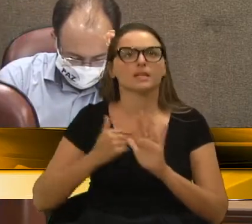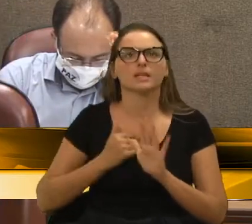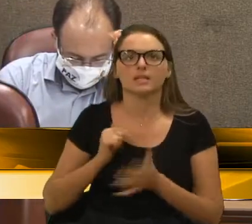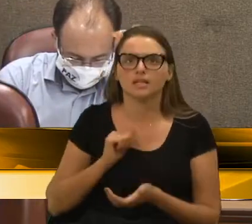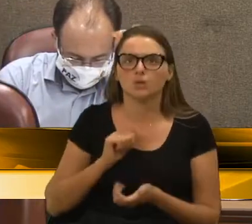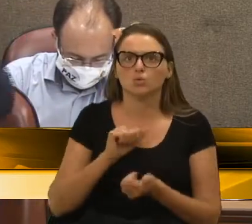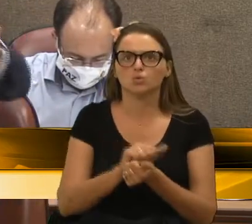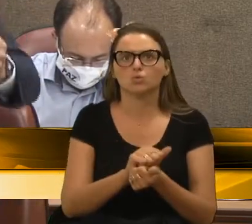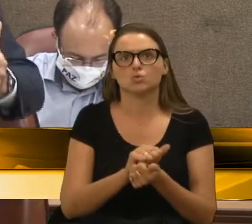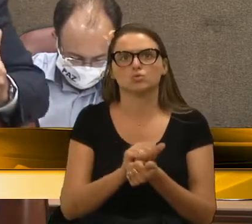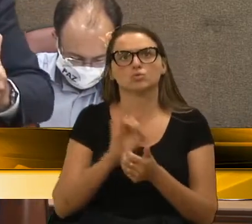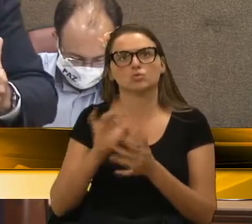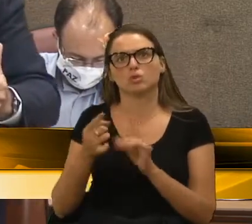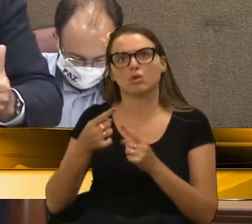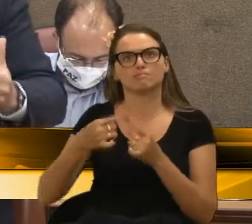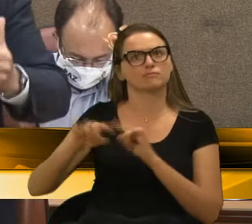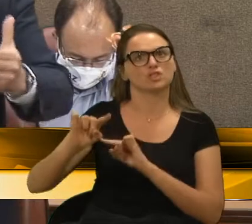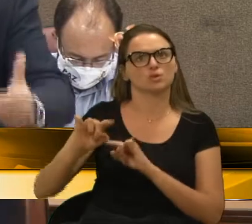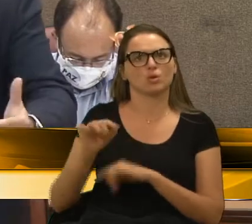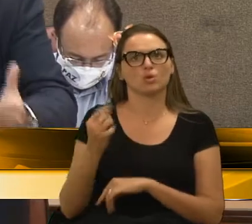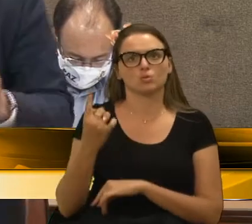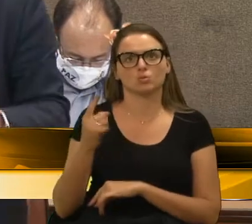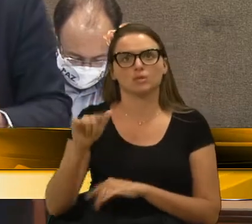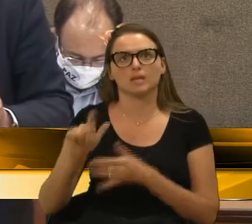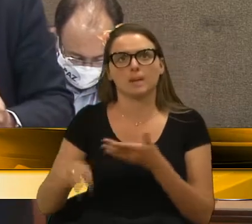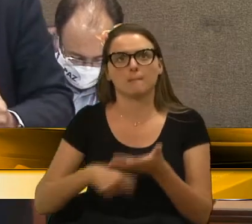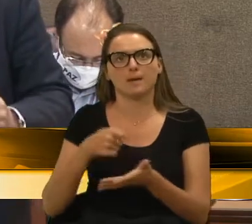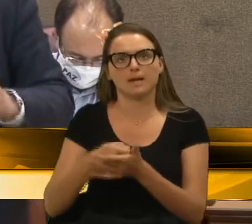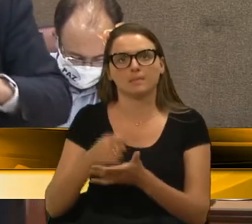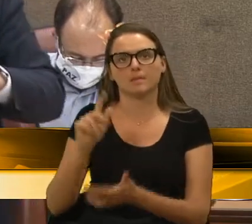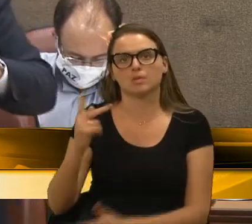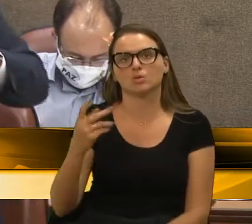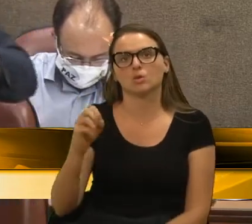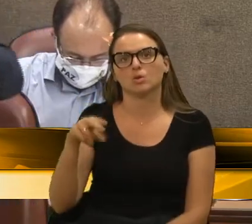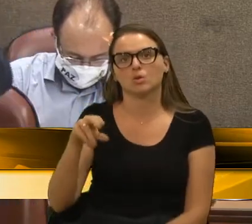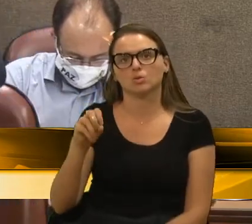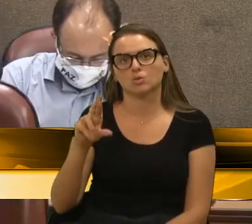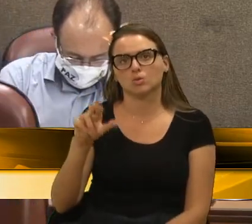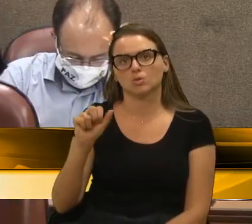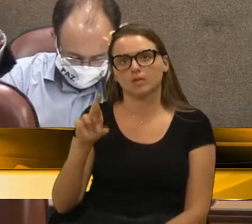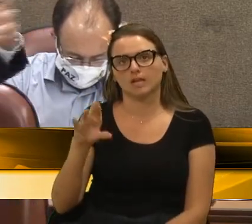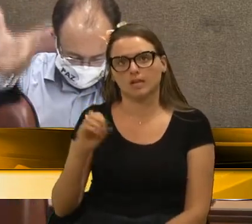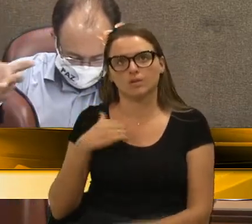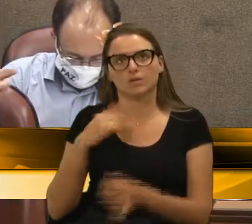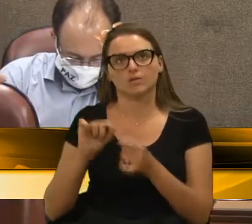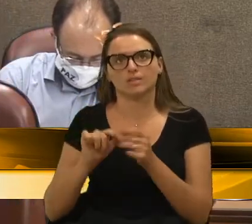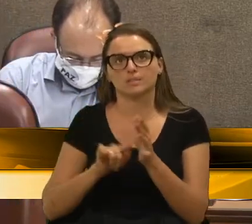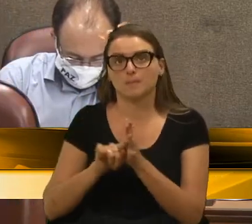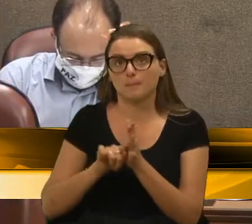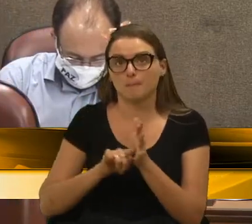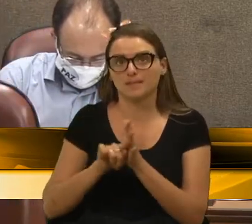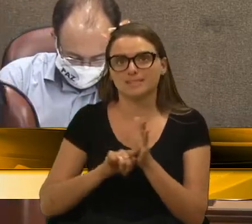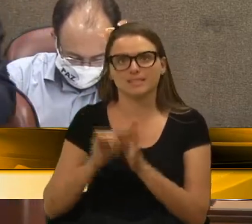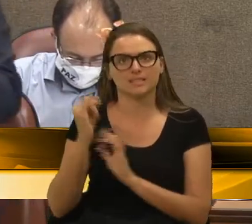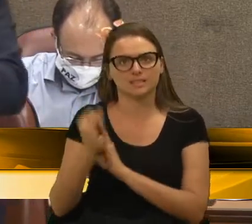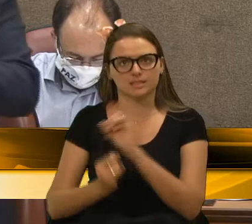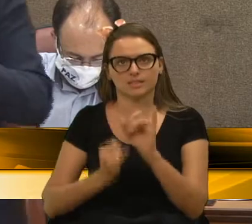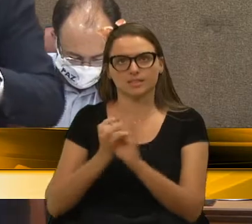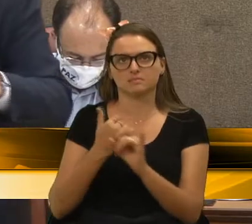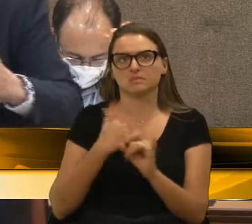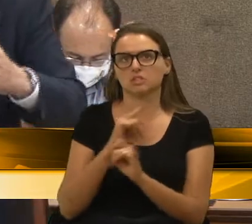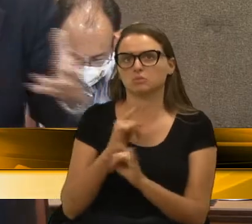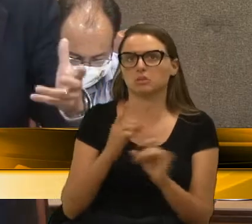basicamente contra um deles, que é o pagamento dos honorários. Eu fiz uma consulta muito breve pela internet e não